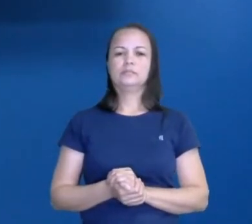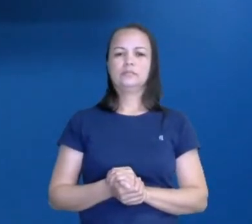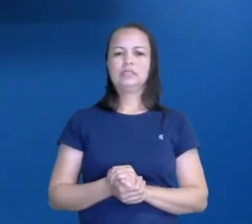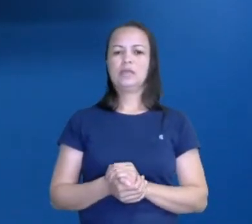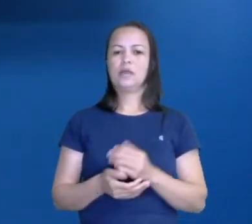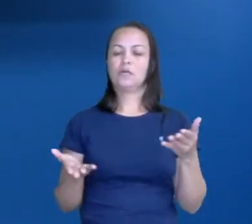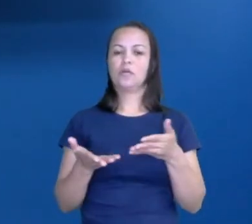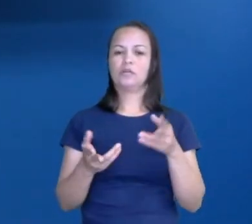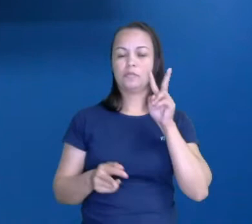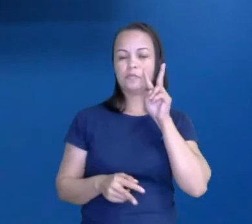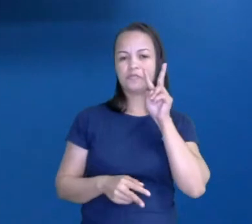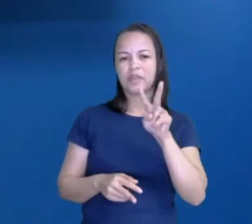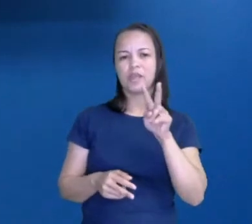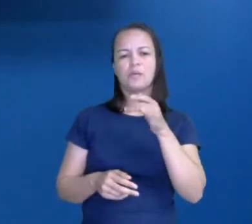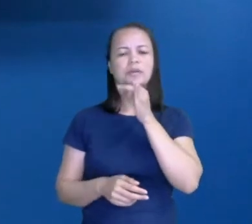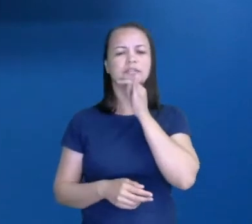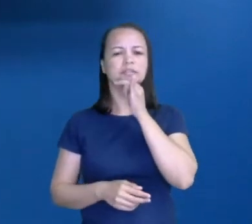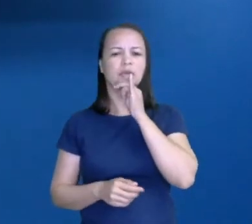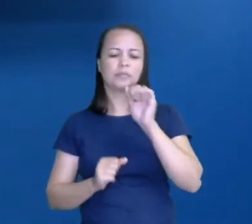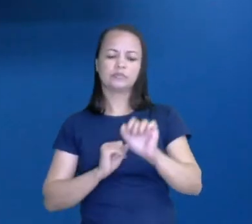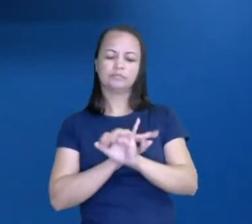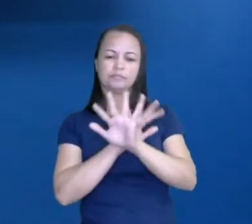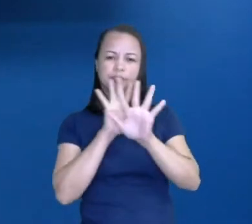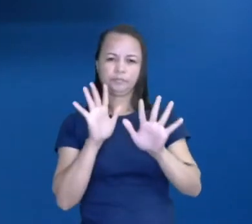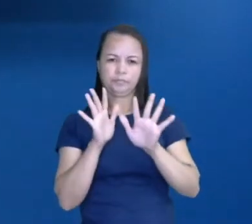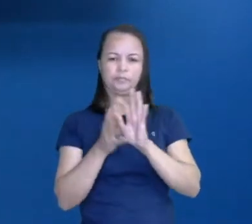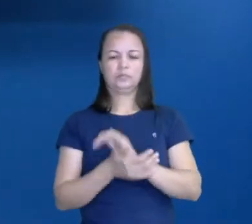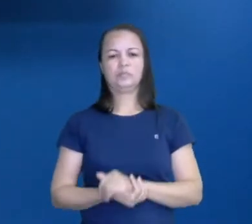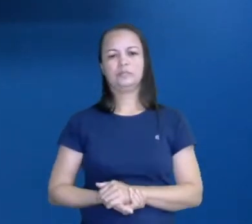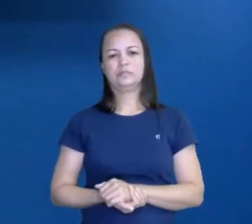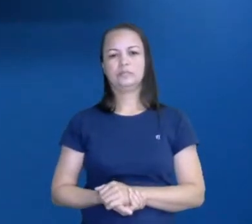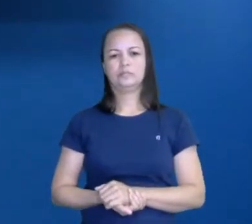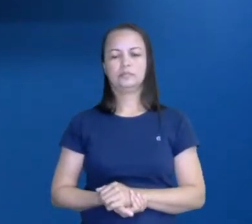alguns exemplos para a gente deixar bem claro.